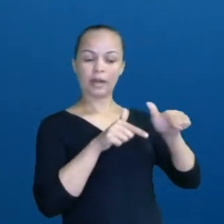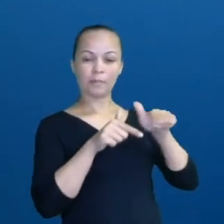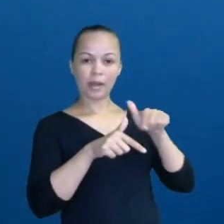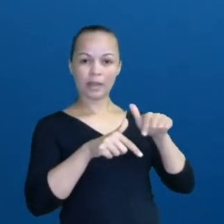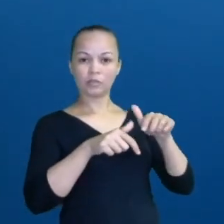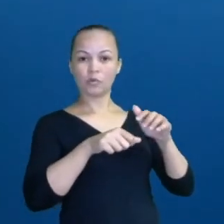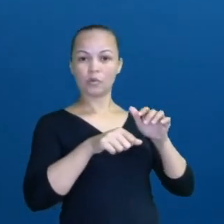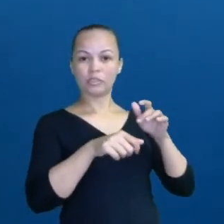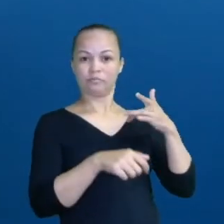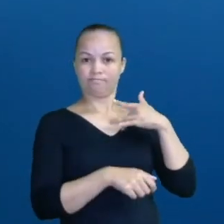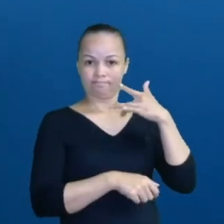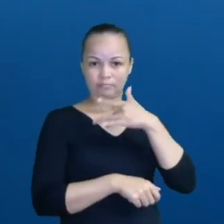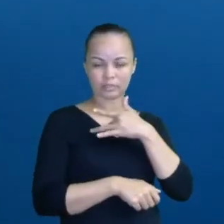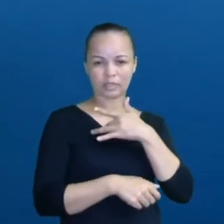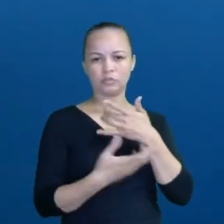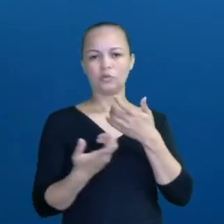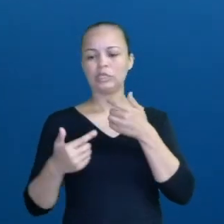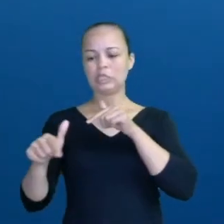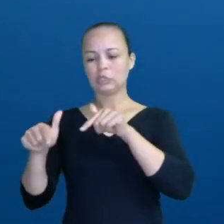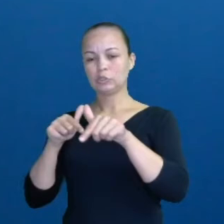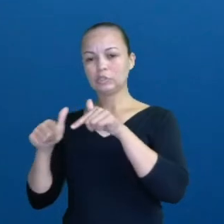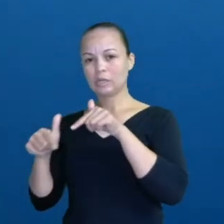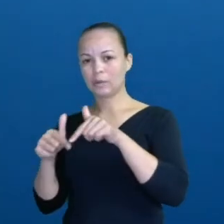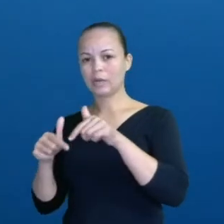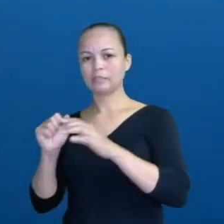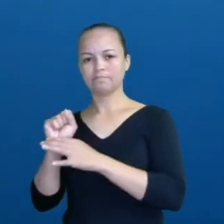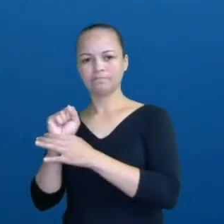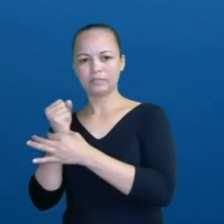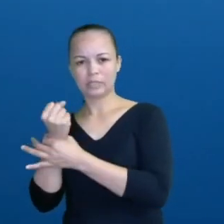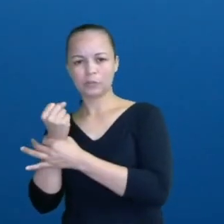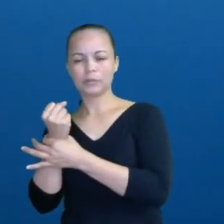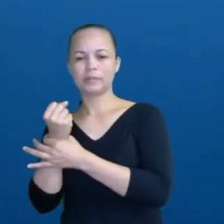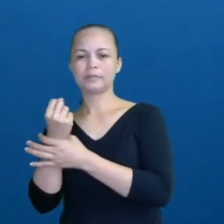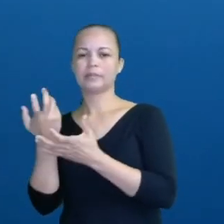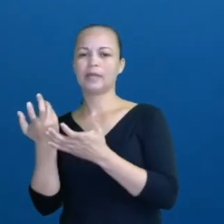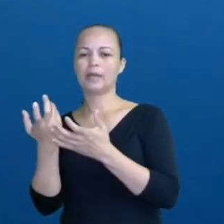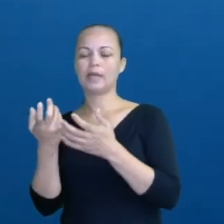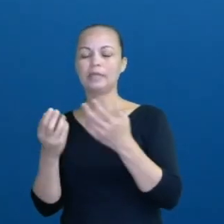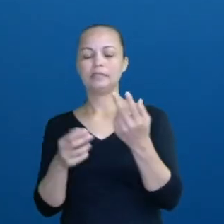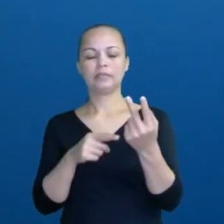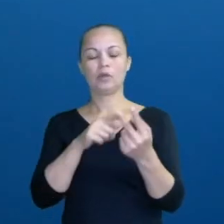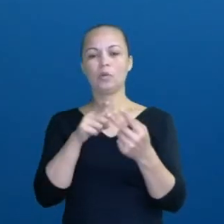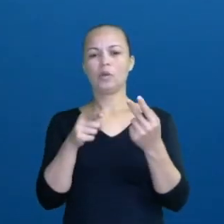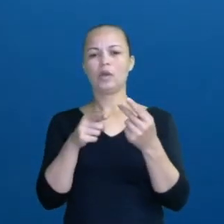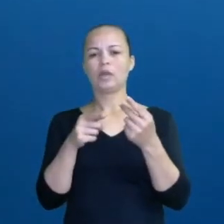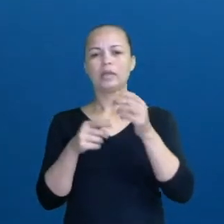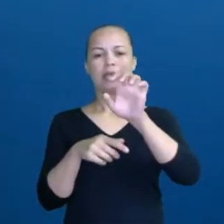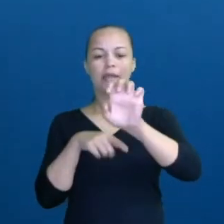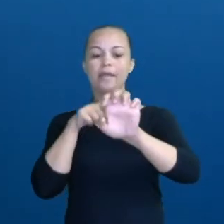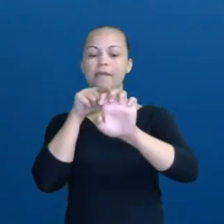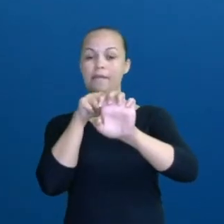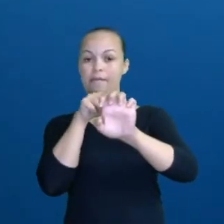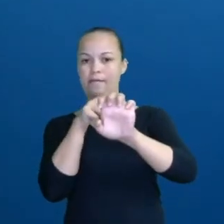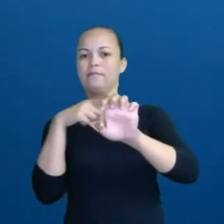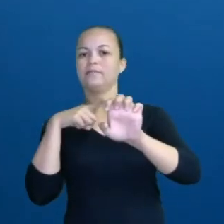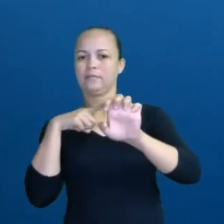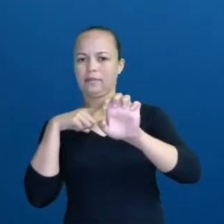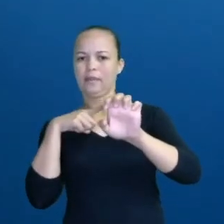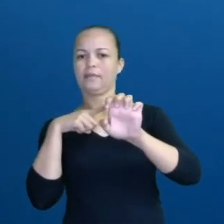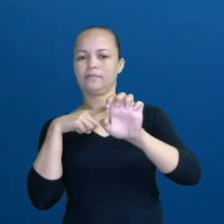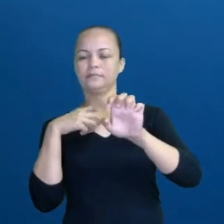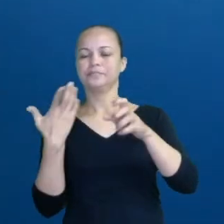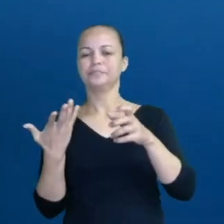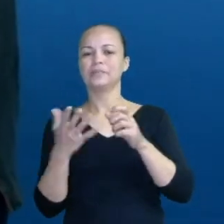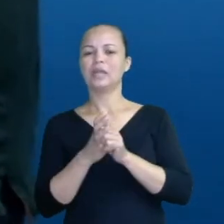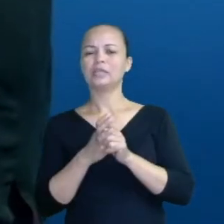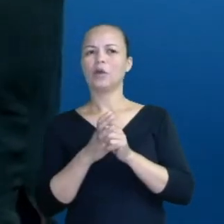primeiro núcleo e os trabalhadores da segurança. E aqui no meio aparece a conjunção e separando os dois.